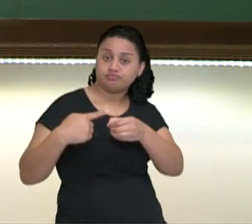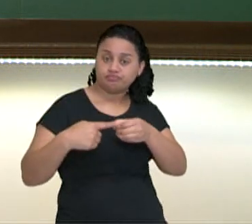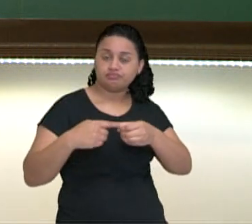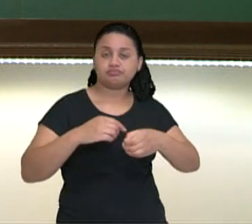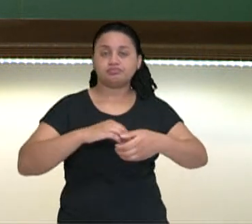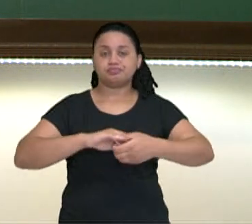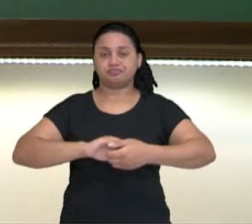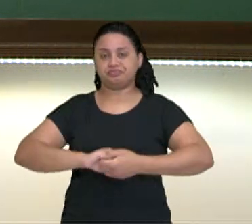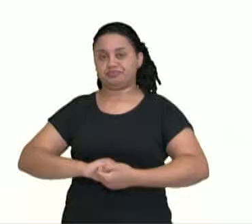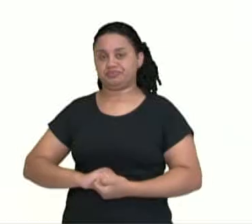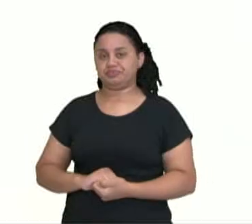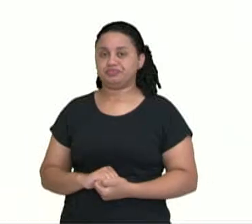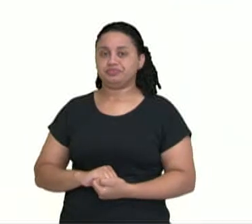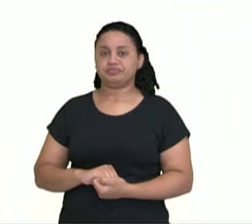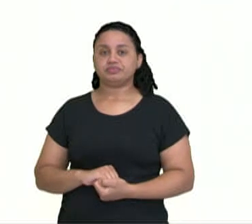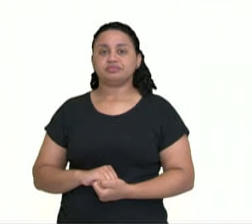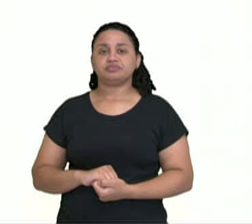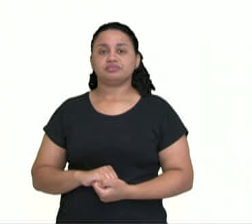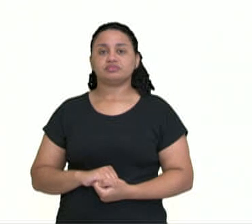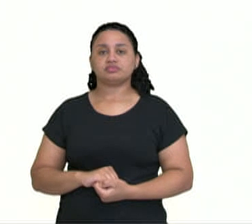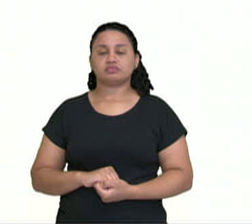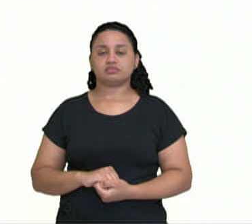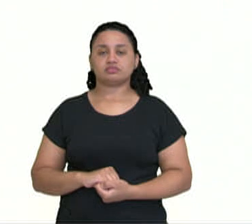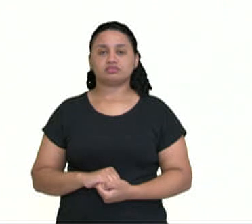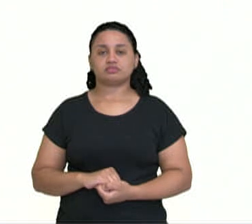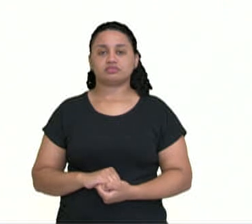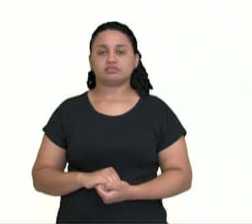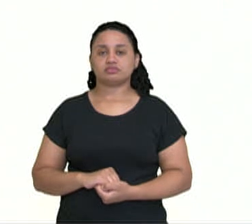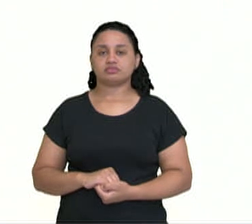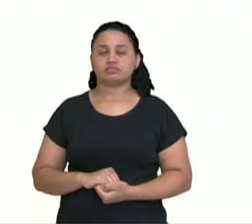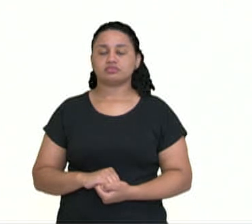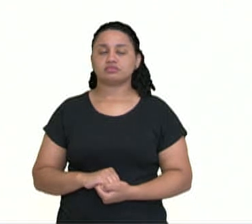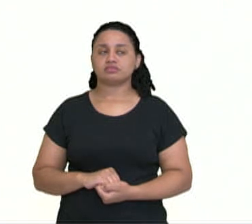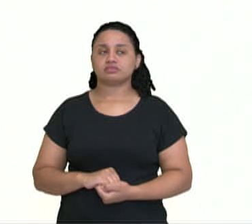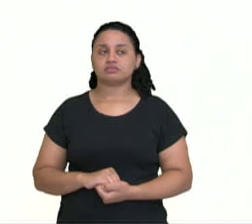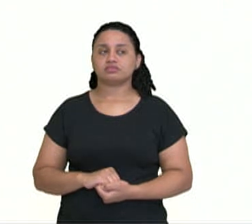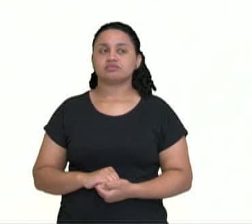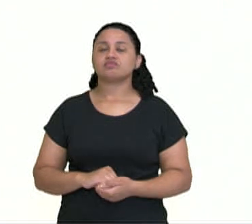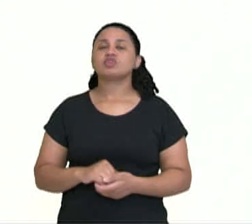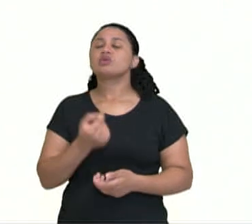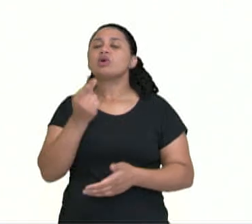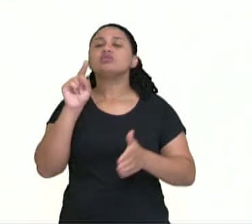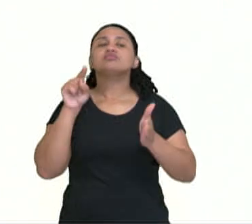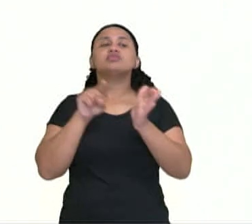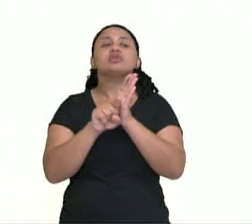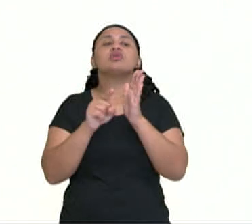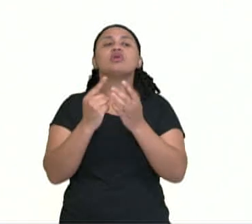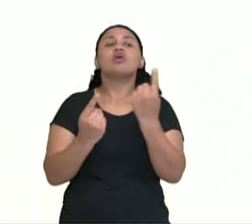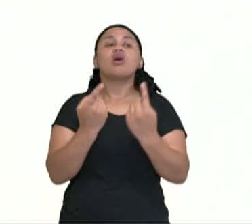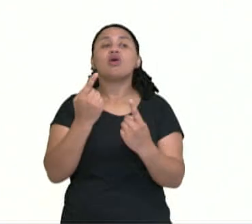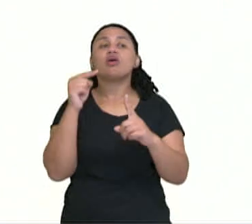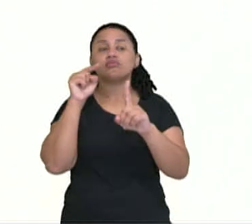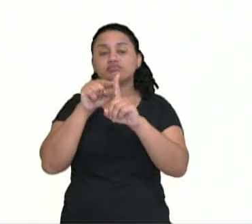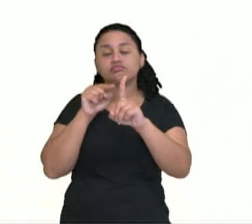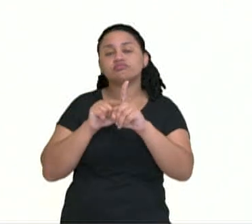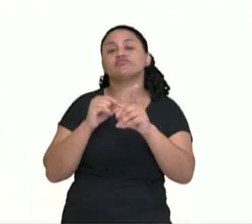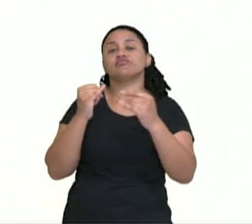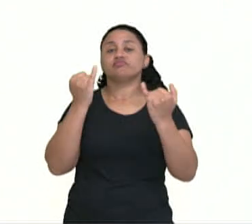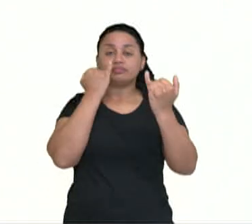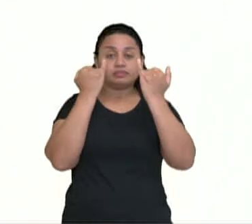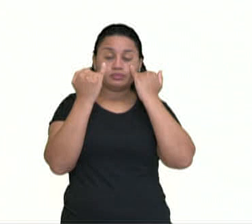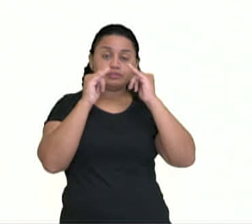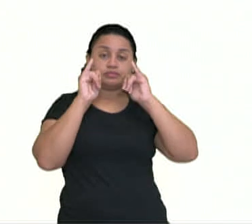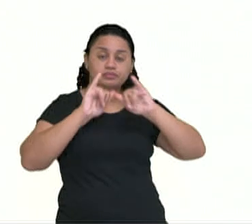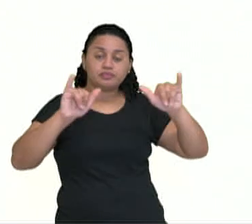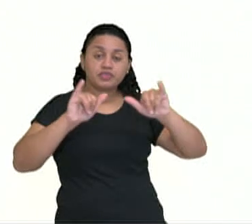What kind of news stories interest you the most? Que tipo de notícia mais